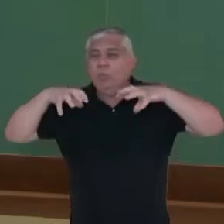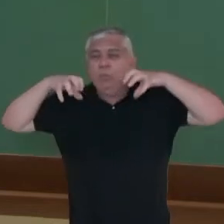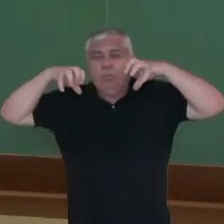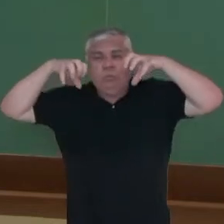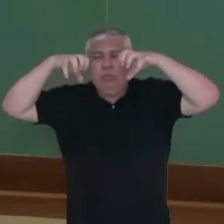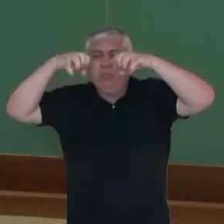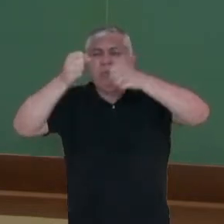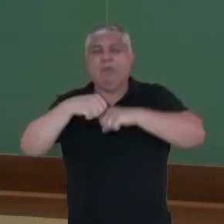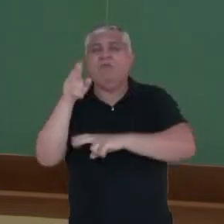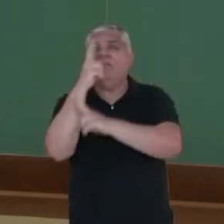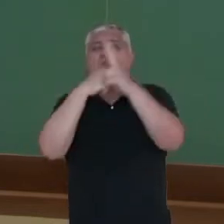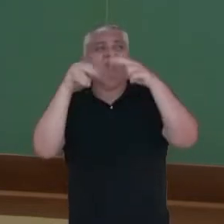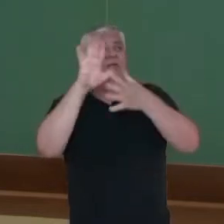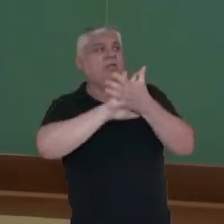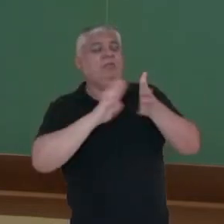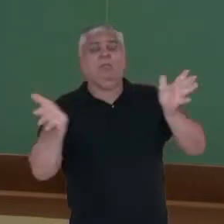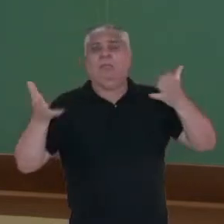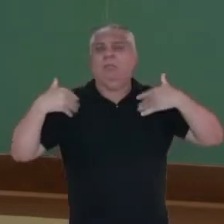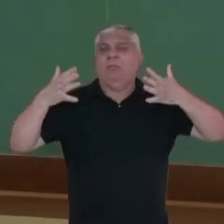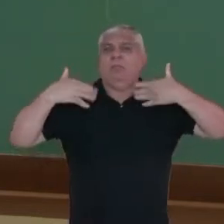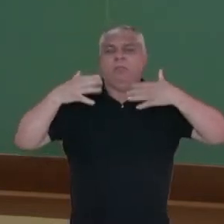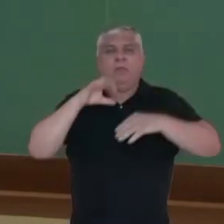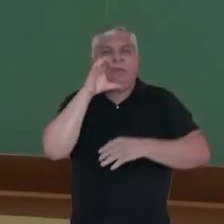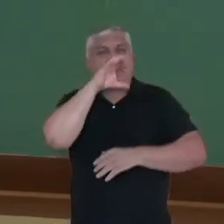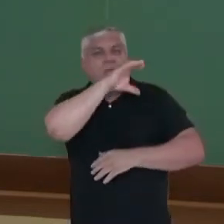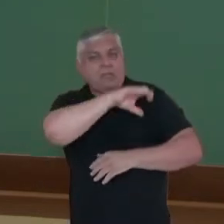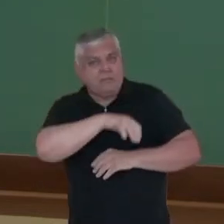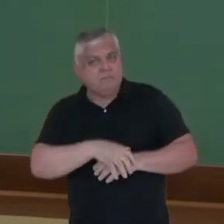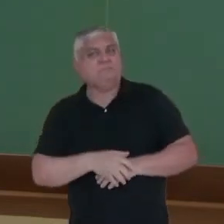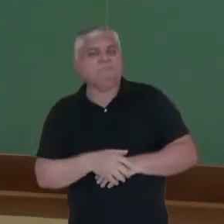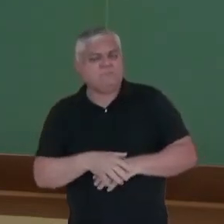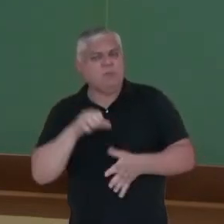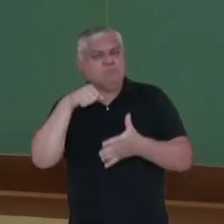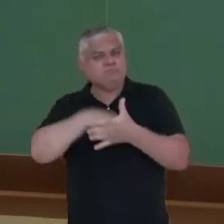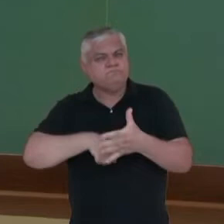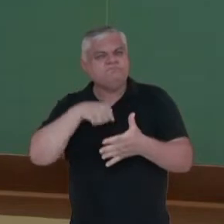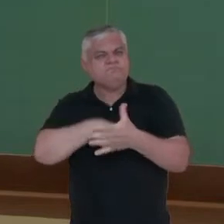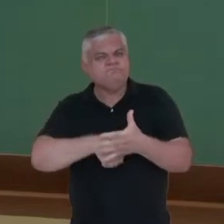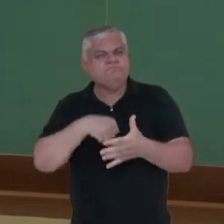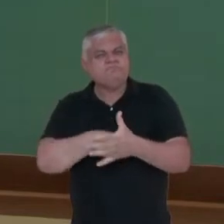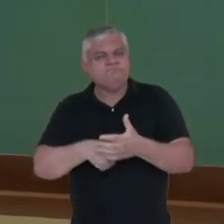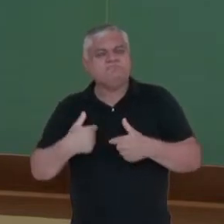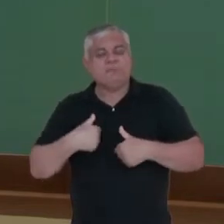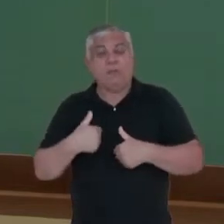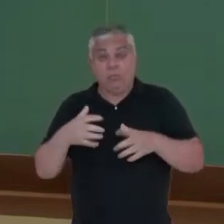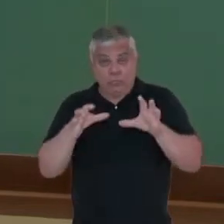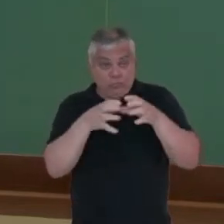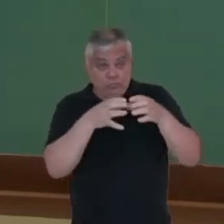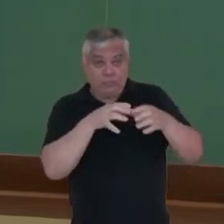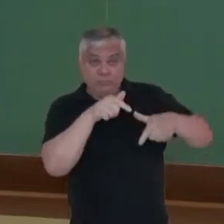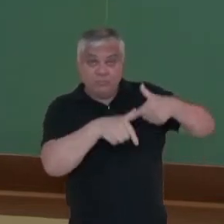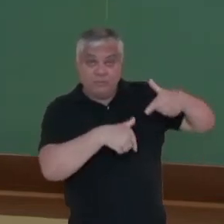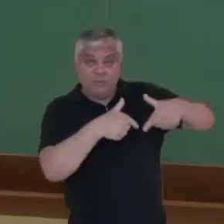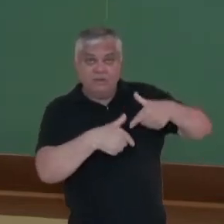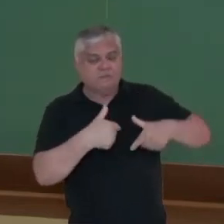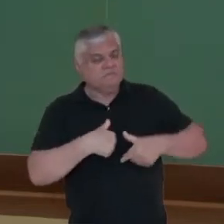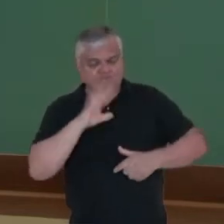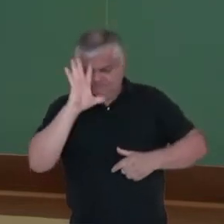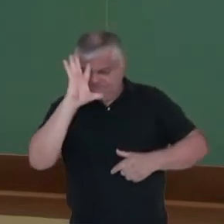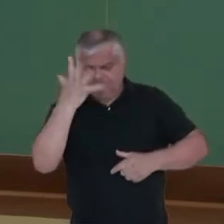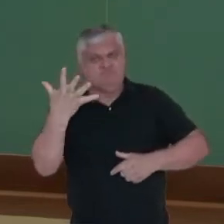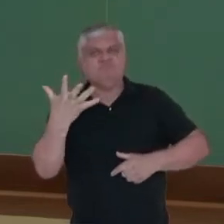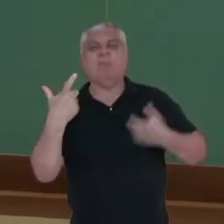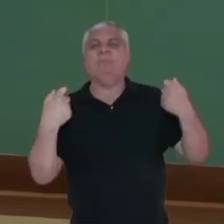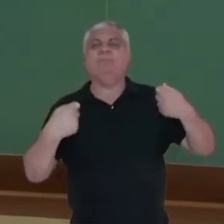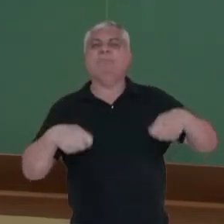adequada, sem ventilação adequada, né? Então, por tantas adversidades, né, esses trabalhadores chegaram à conclusão de que